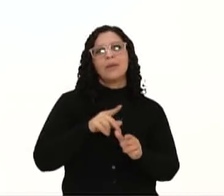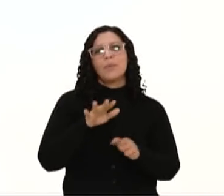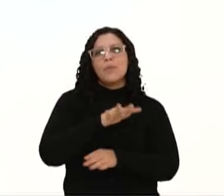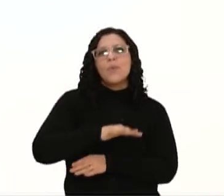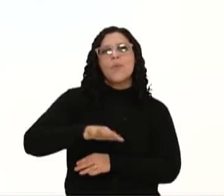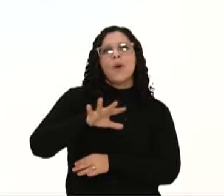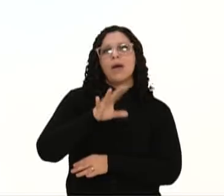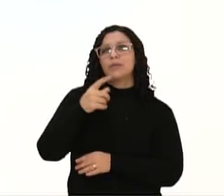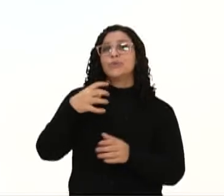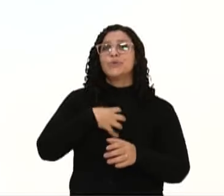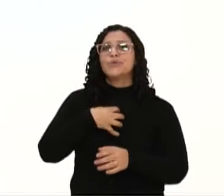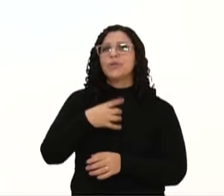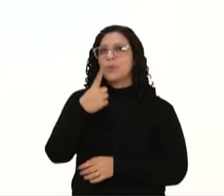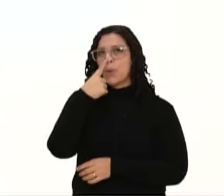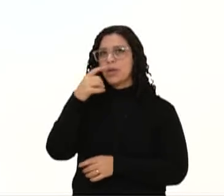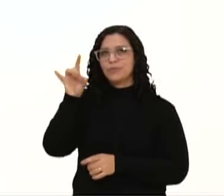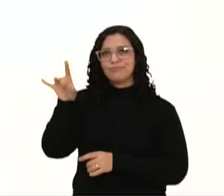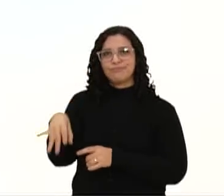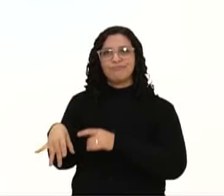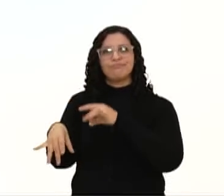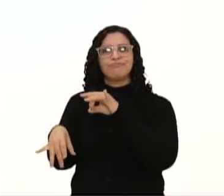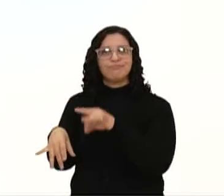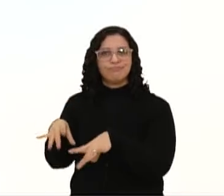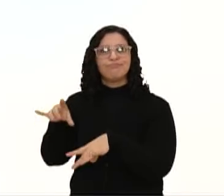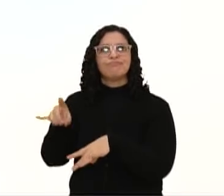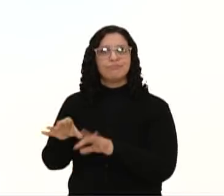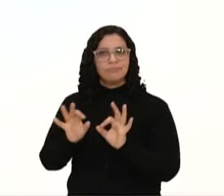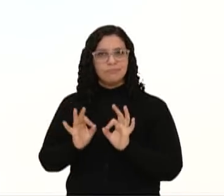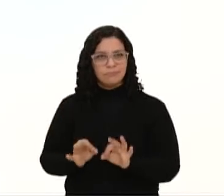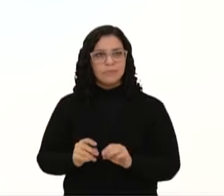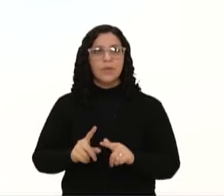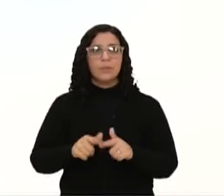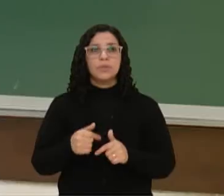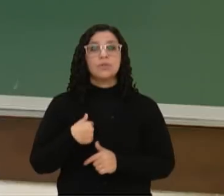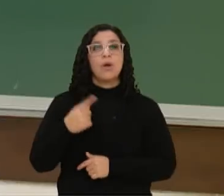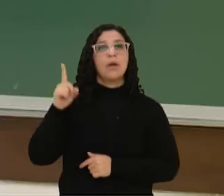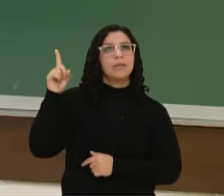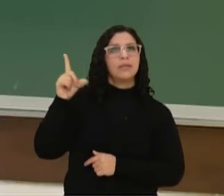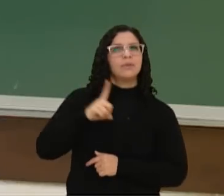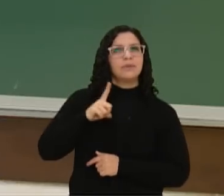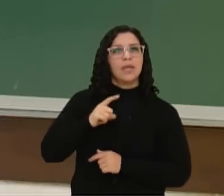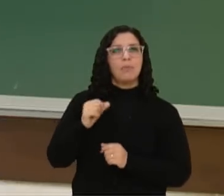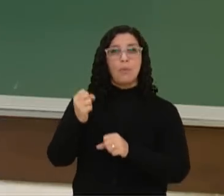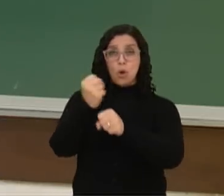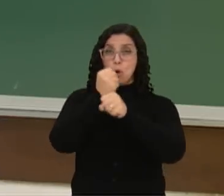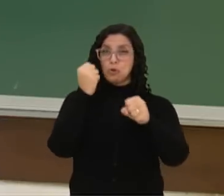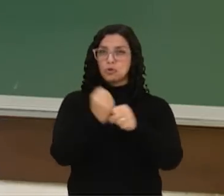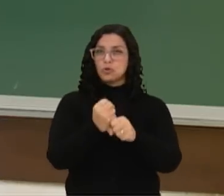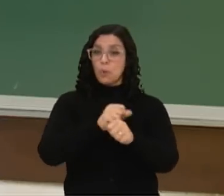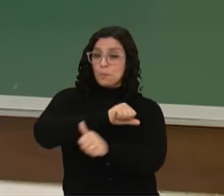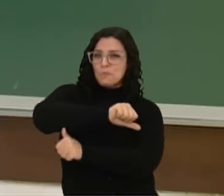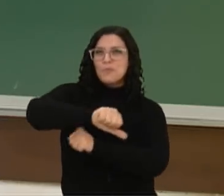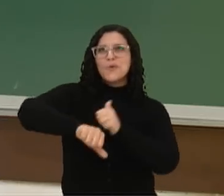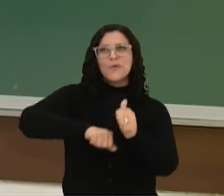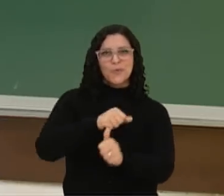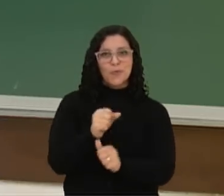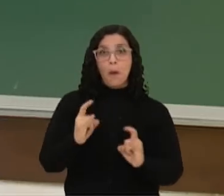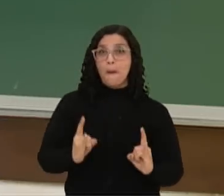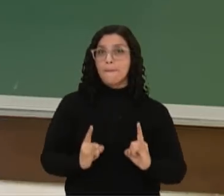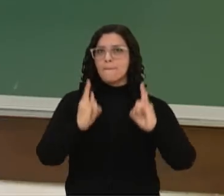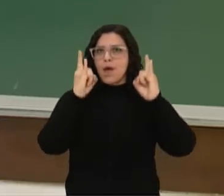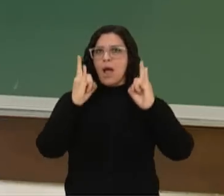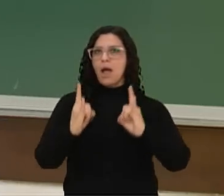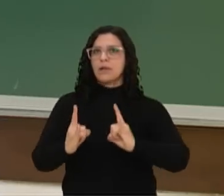nesse descarte, né, que tem a ver com esse descarte do lixo. Então, eu tenho ali algo de mudança na paisagem, que são